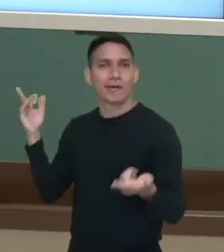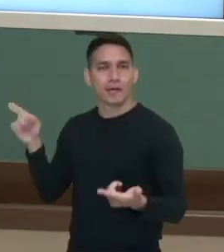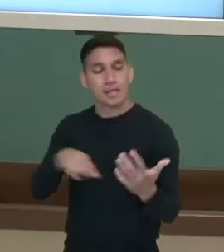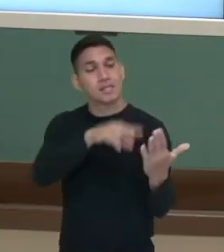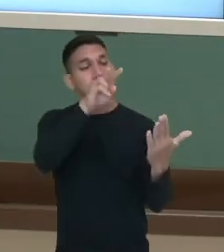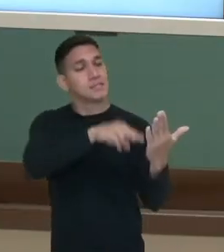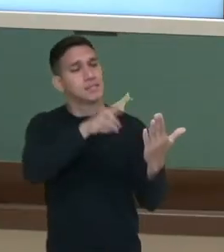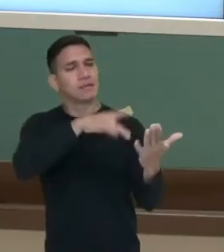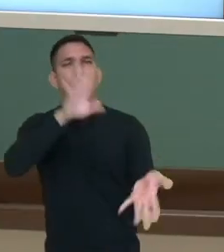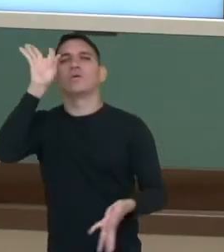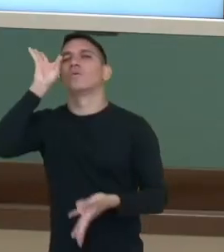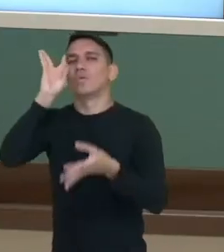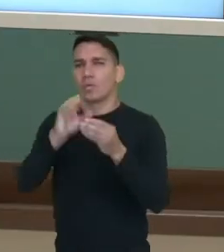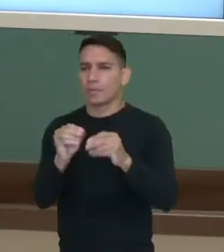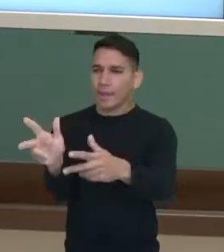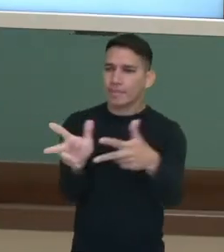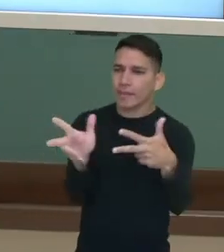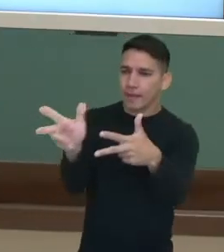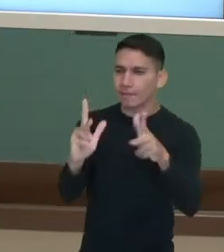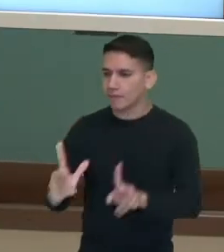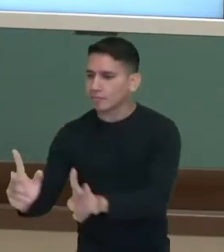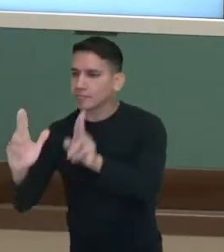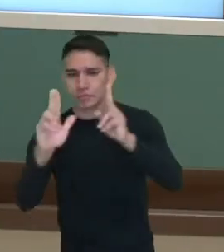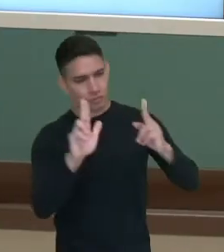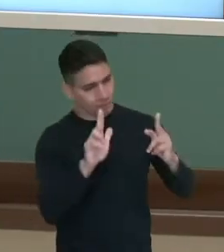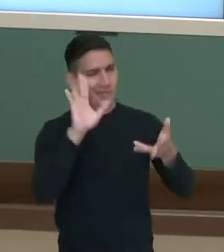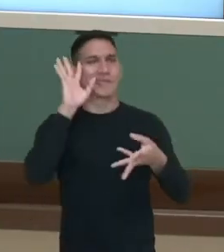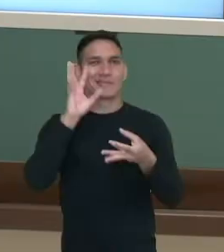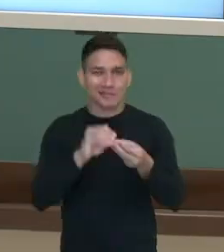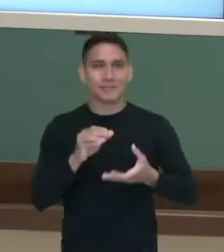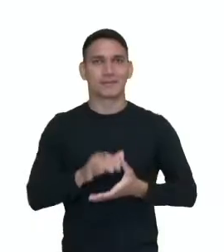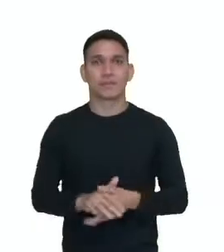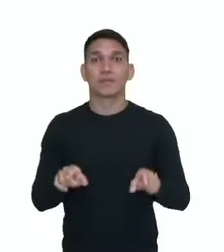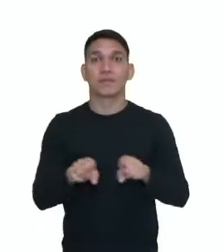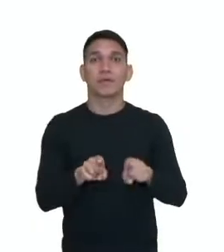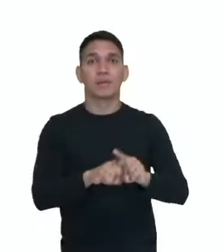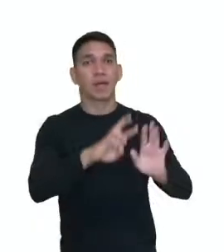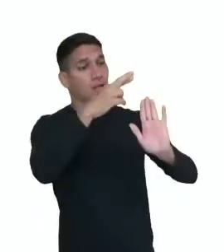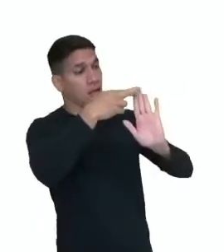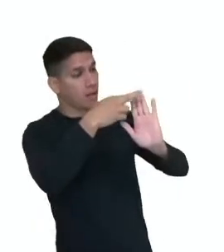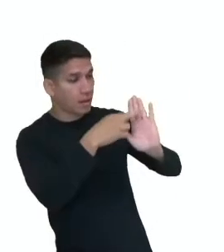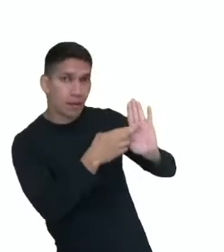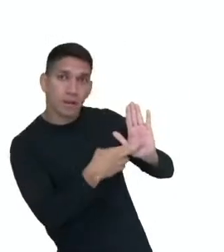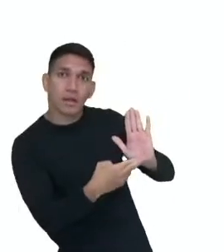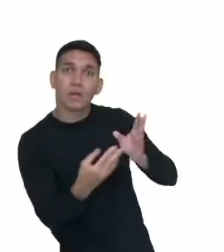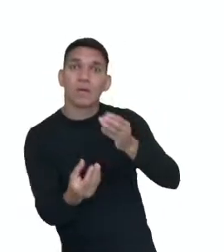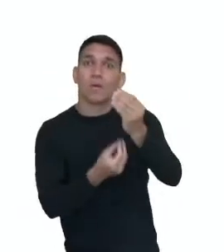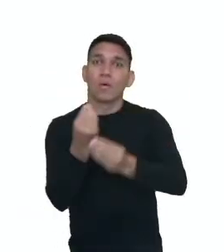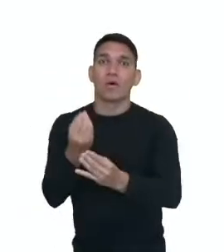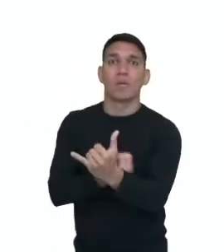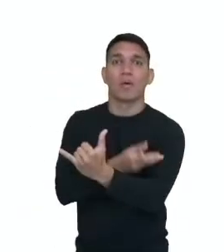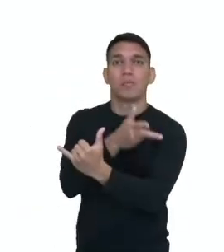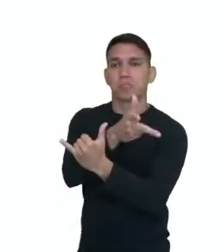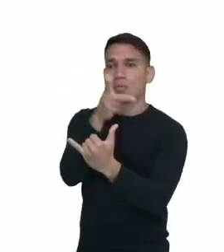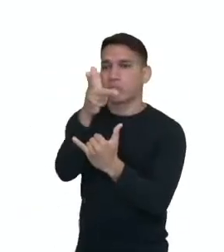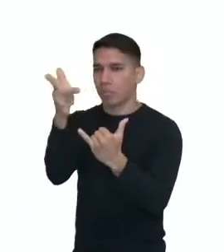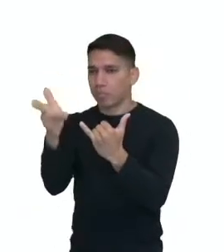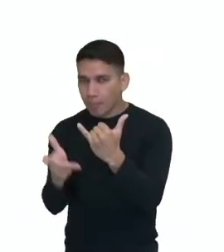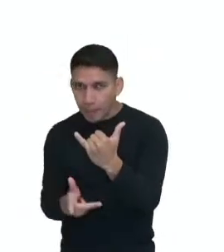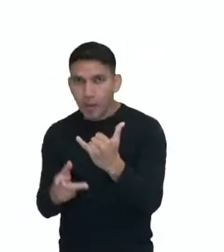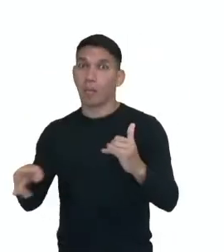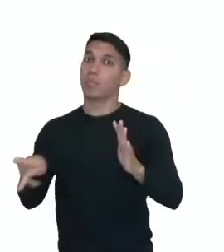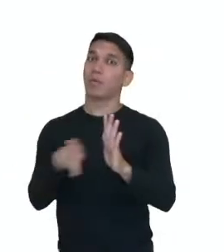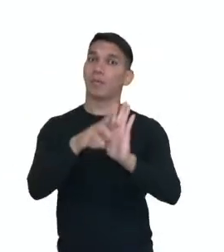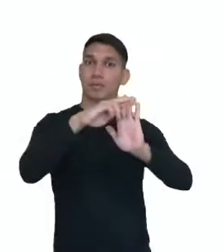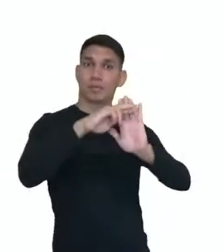e compreender fragmento de uma entrevista, retomar as regras de colocação pronominal na norma padrão,